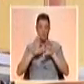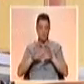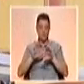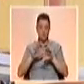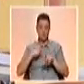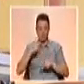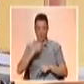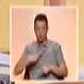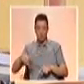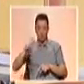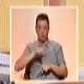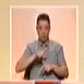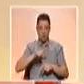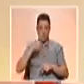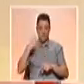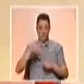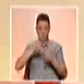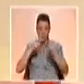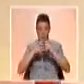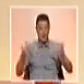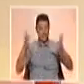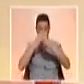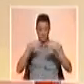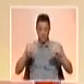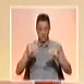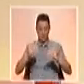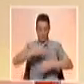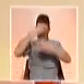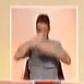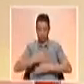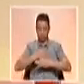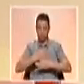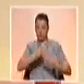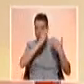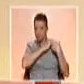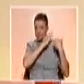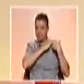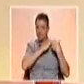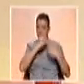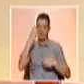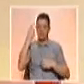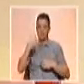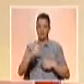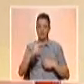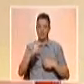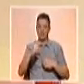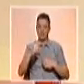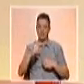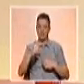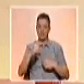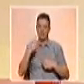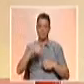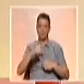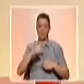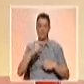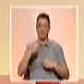porque nós temos, para realmente resolver o problema seriamente e de uma maneira cabal, nós temos que colocar muitas entidades